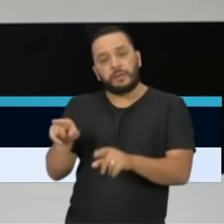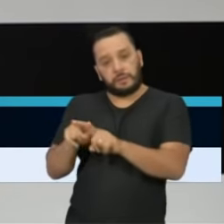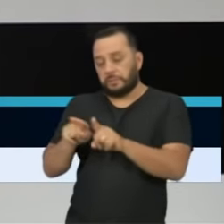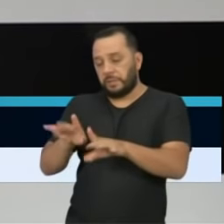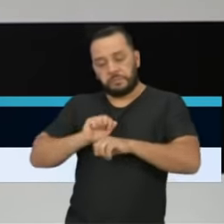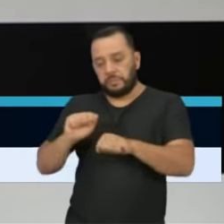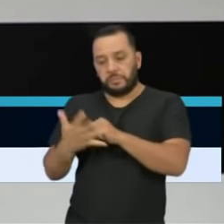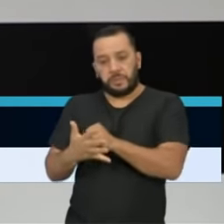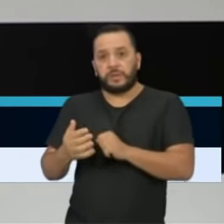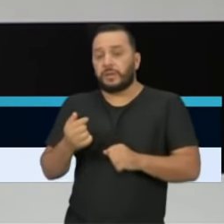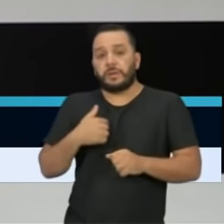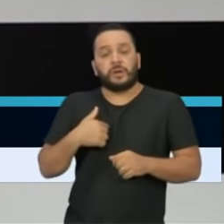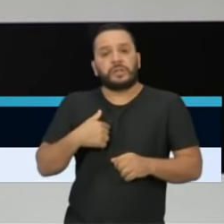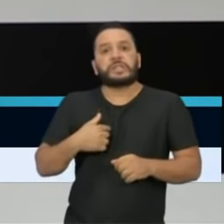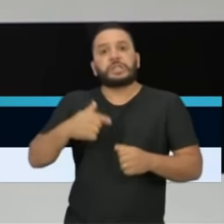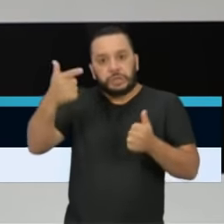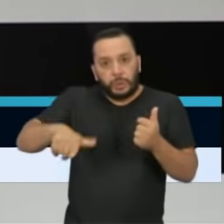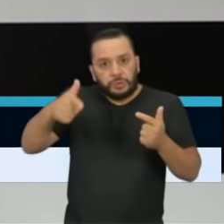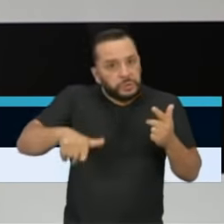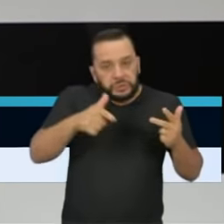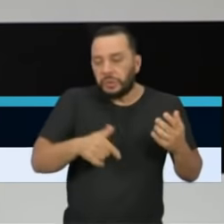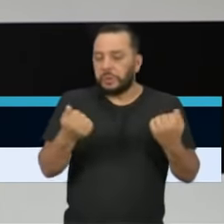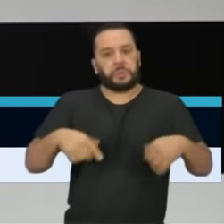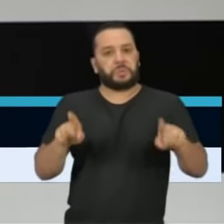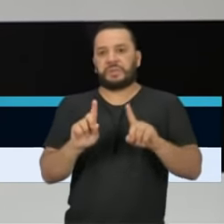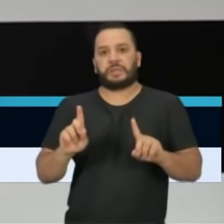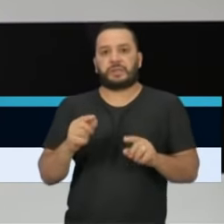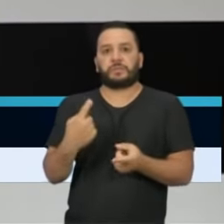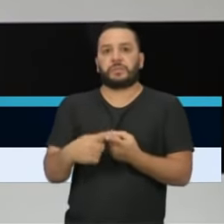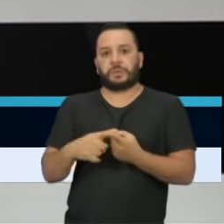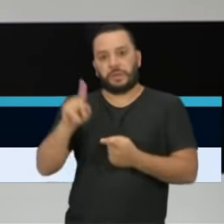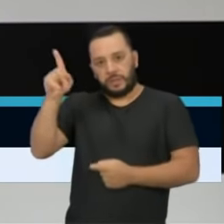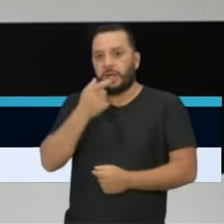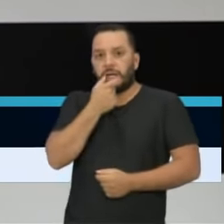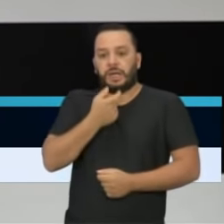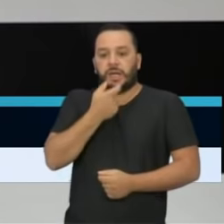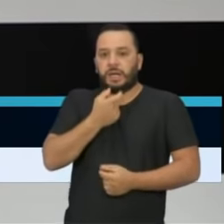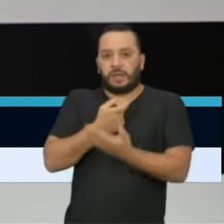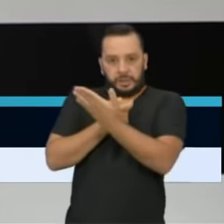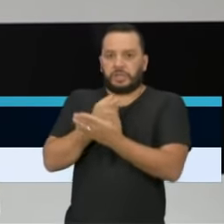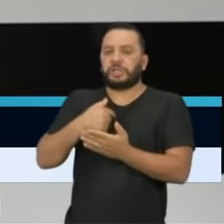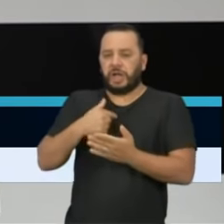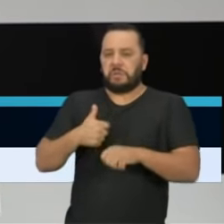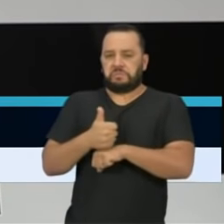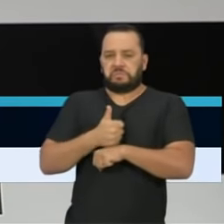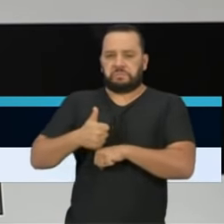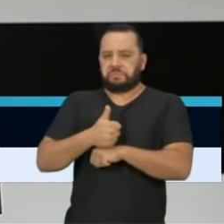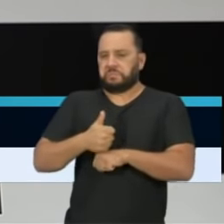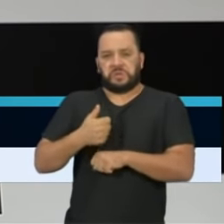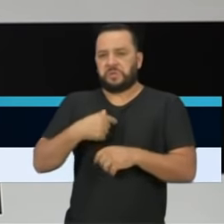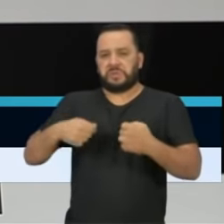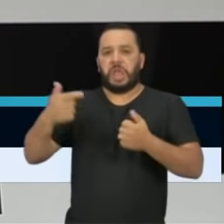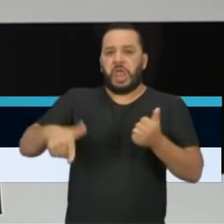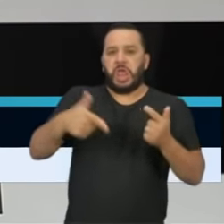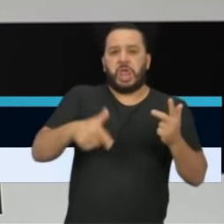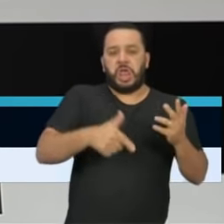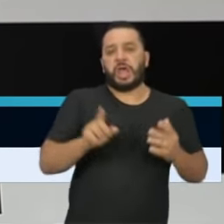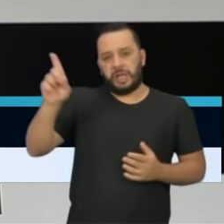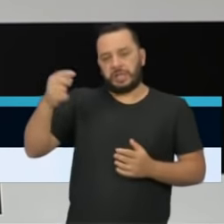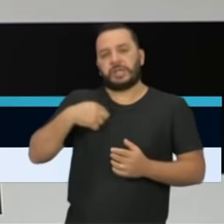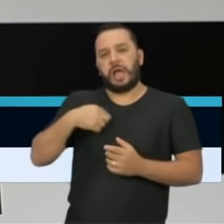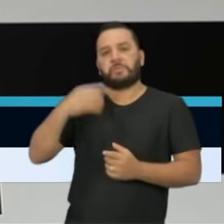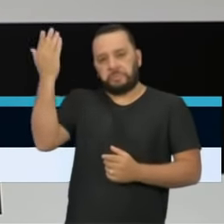de contraprova, o Hospital Albert Einstein está dispensado pelo Instituto Adolfo Lutz de estabelecer contraprova,